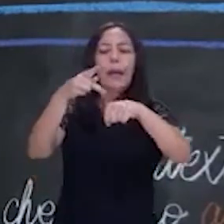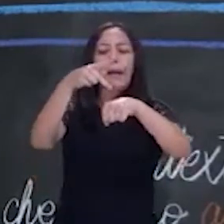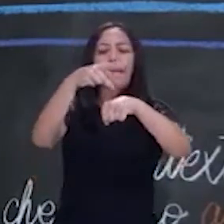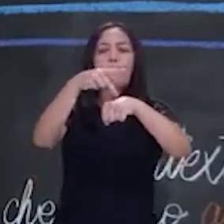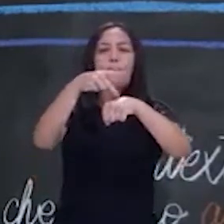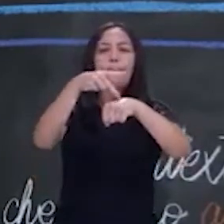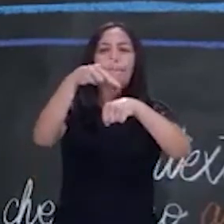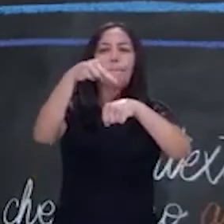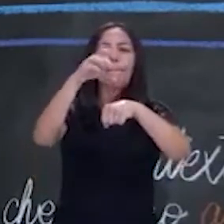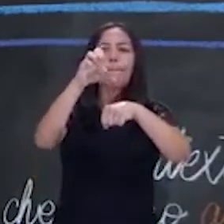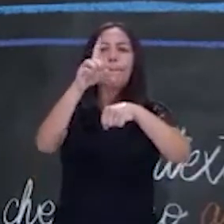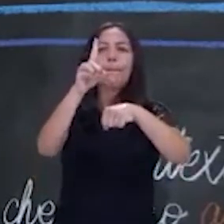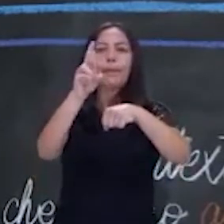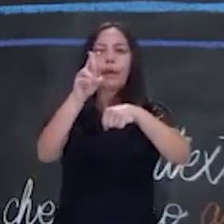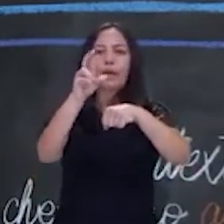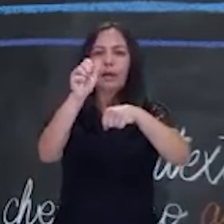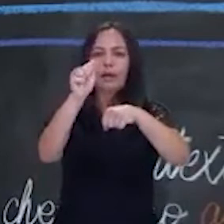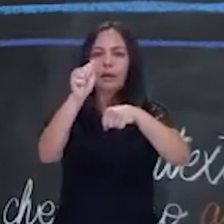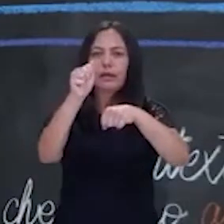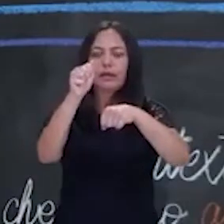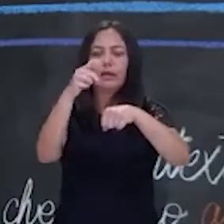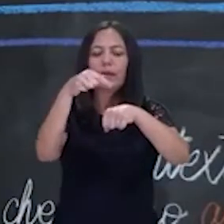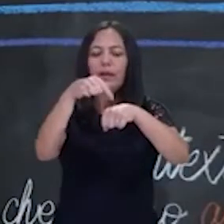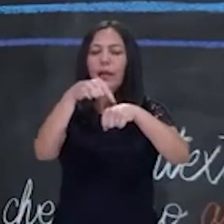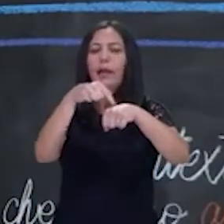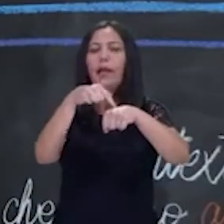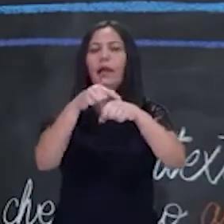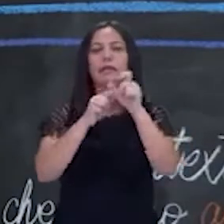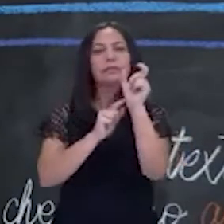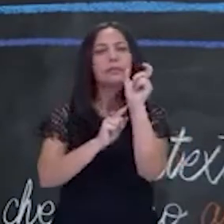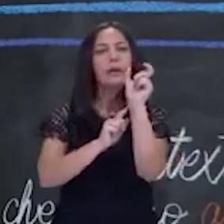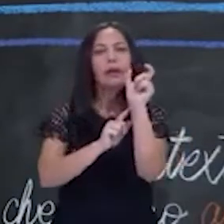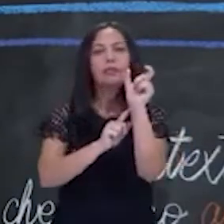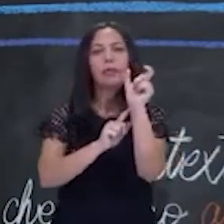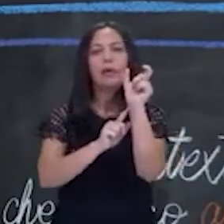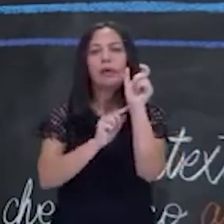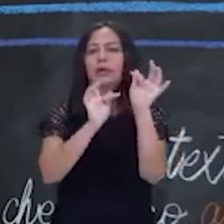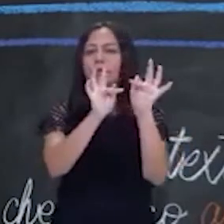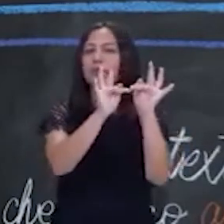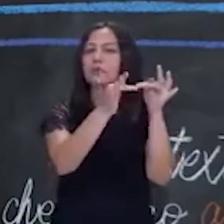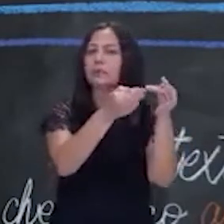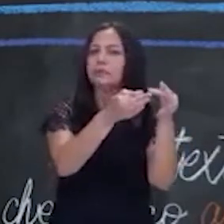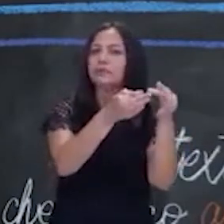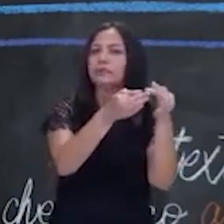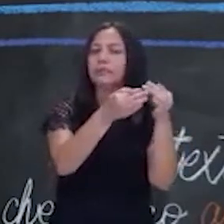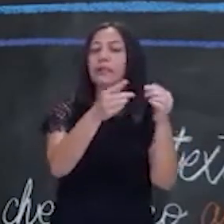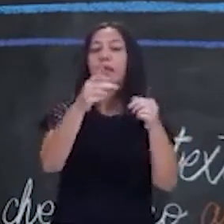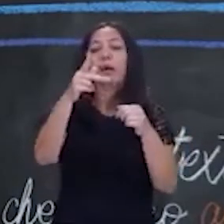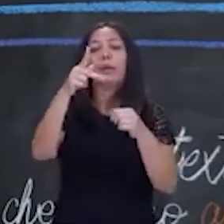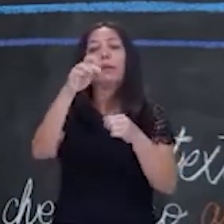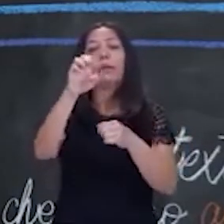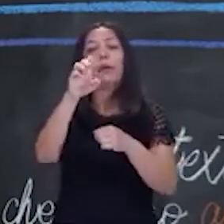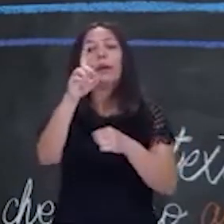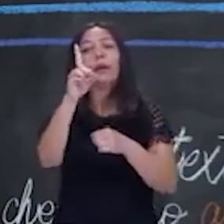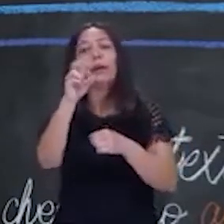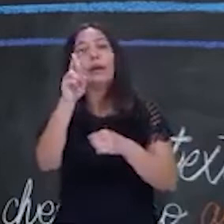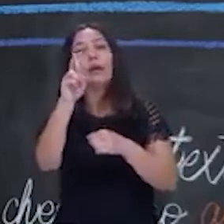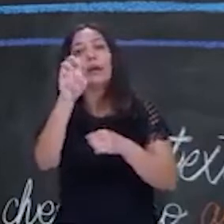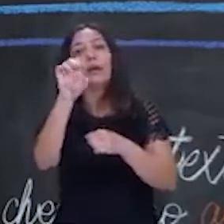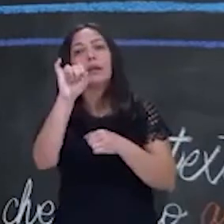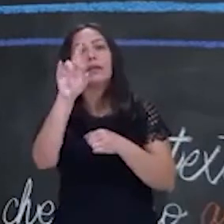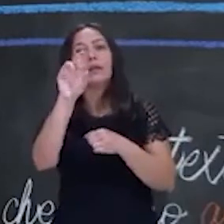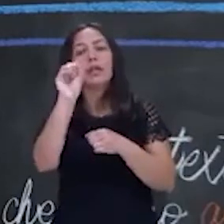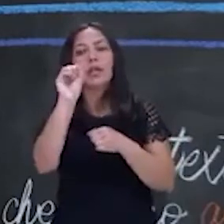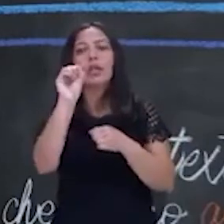se origina da primeira, da palavra primitiva, que é pedra. Então, guarda sempre isso. Os primitivos, eles têm a